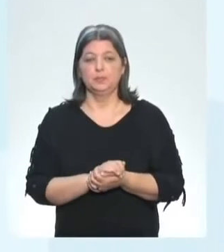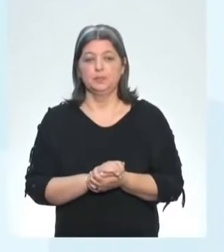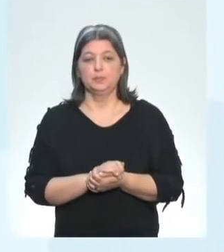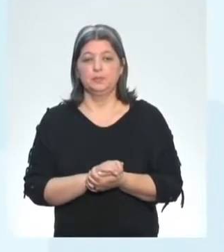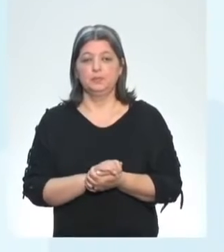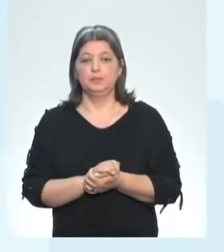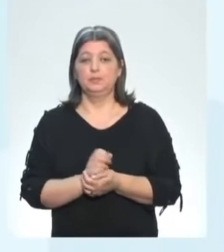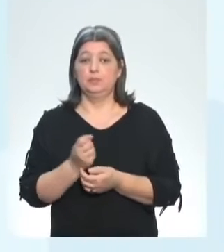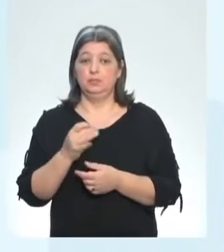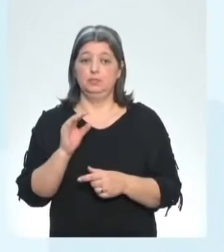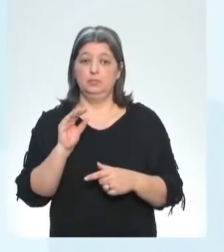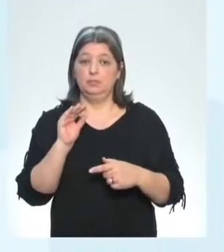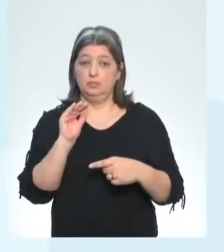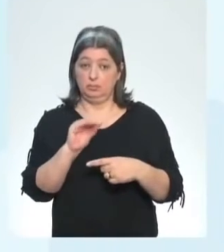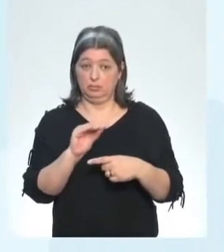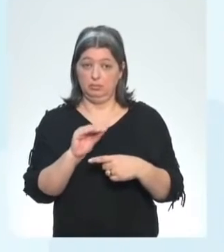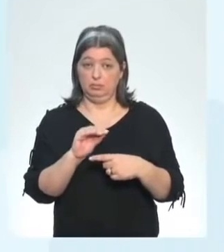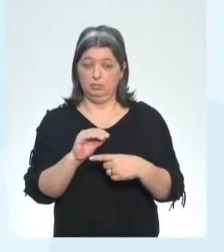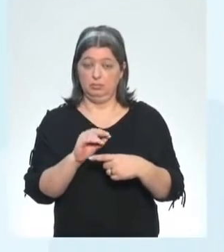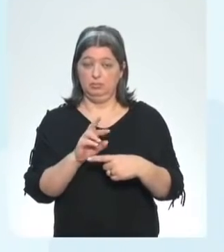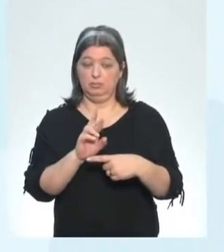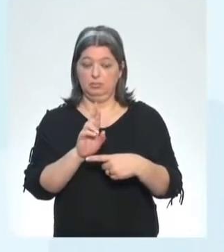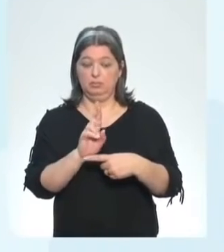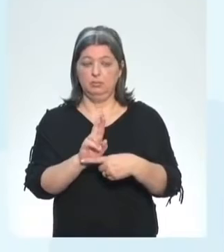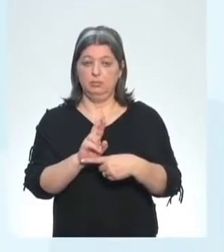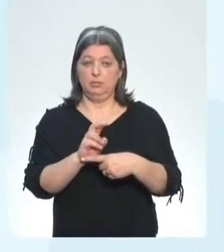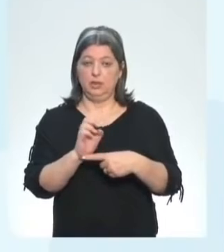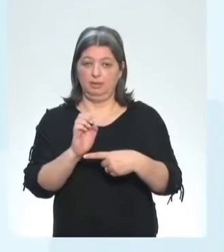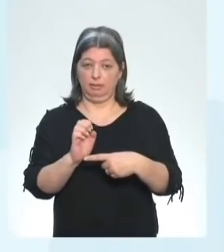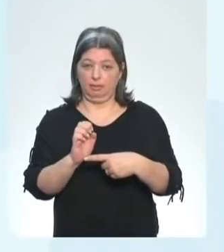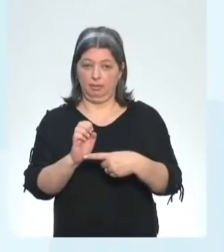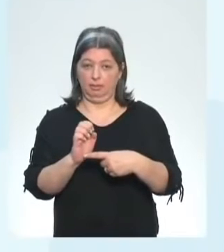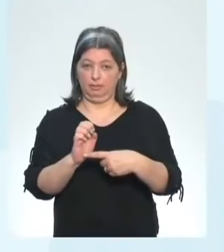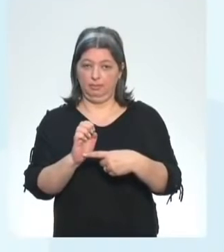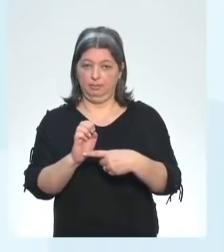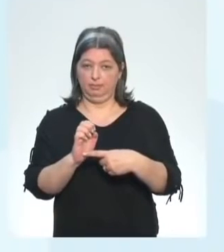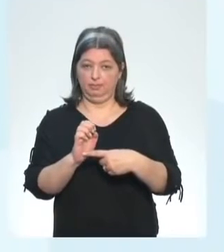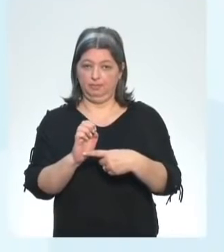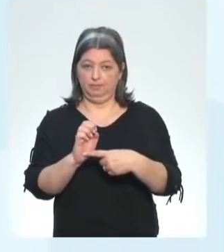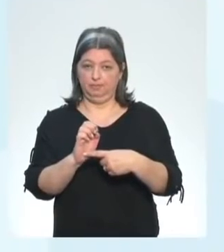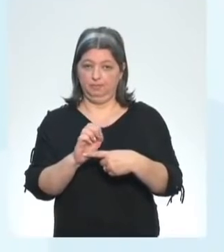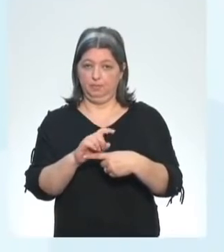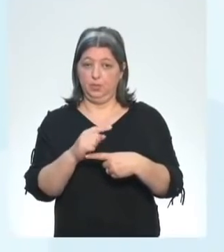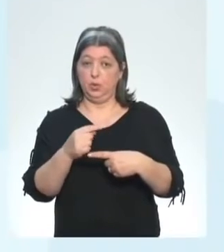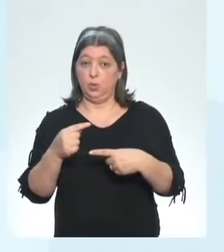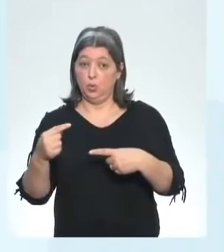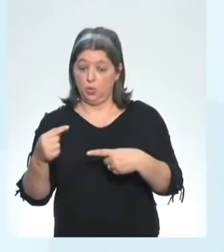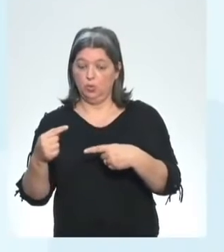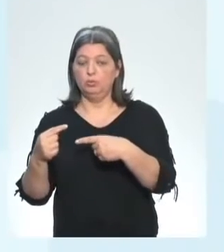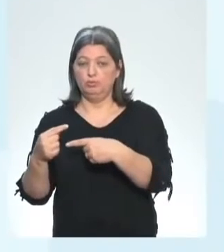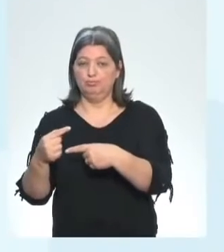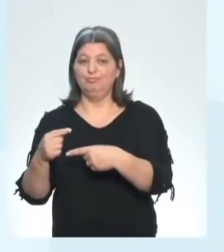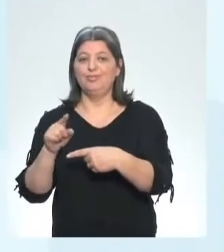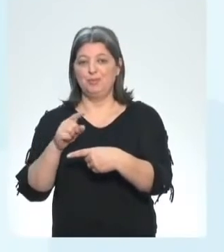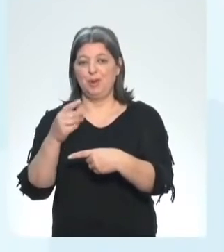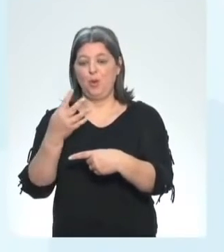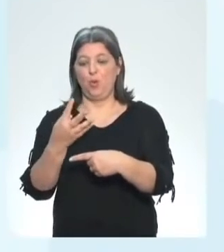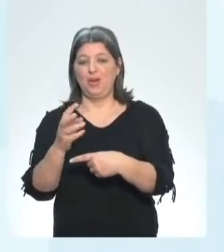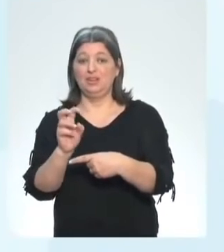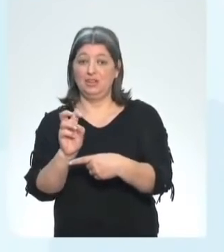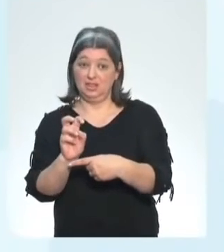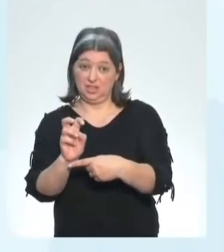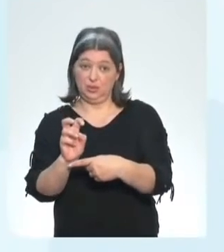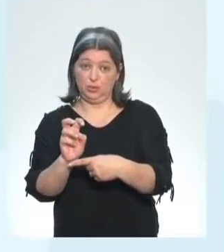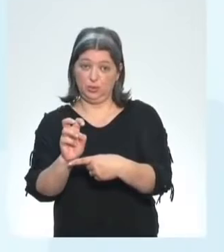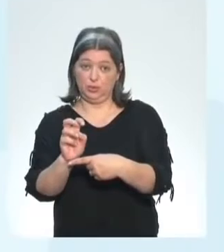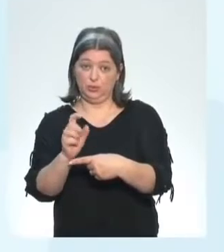Se você colocou o lado de cima desse lado, do outro lado tem que ser o dado de cima também, olha lá, ó. Tá certo? Então, olha